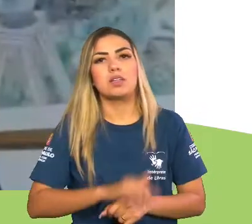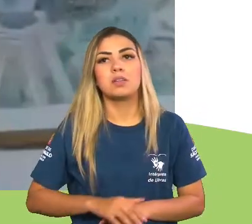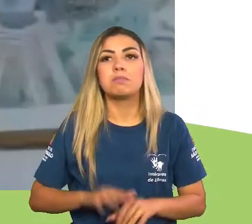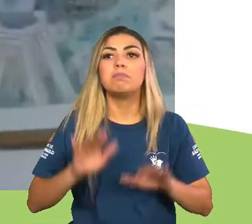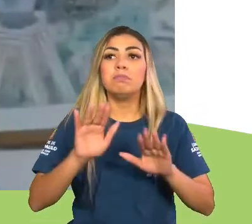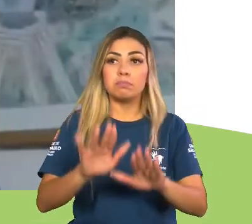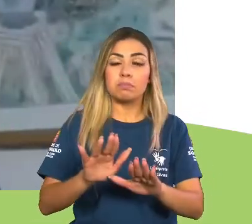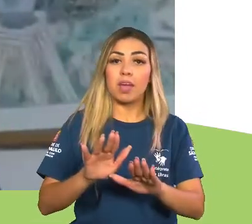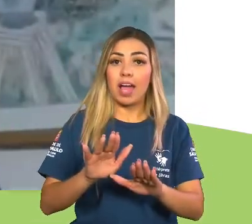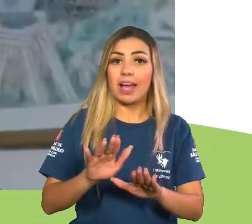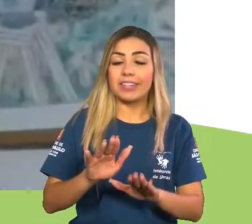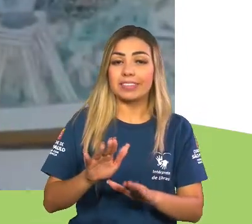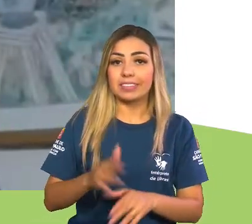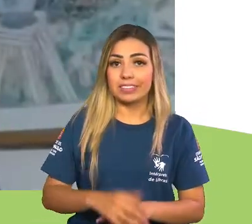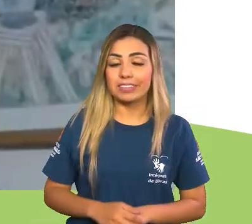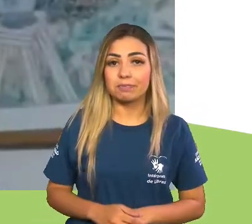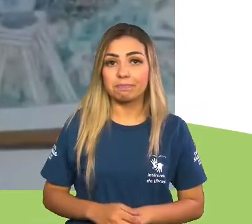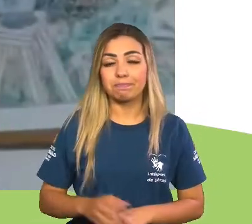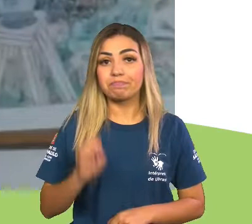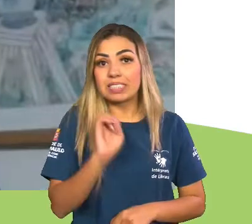seria possível, na minha visão,